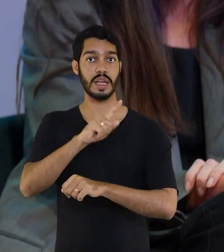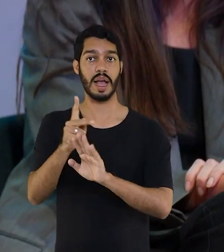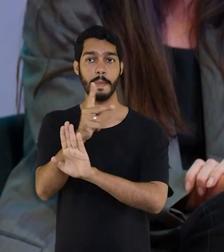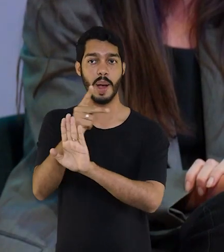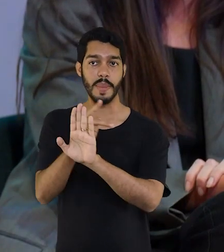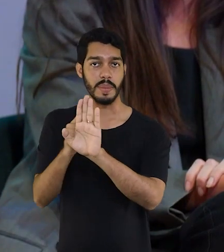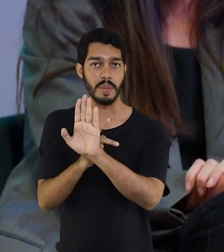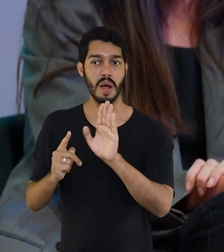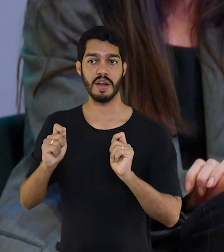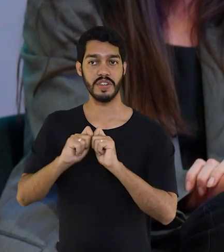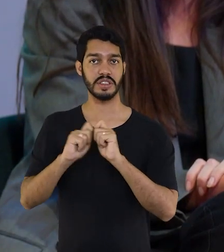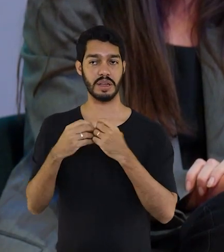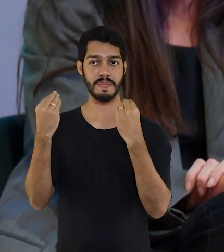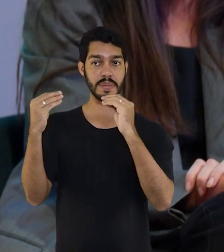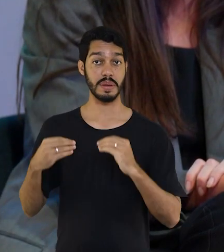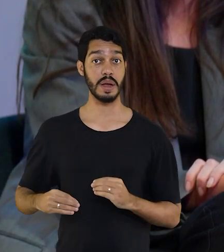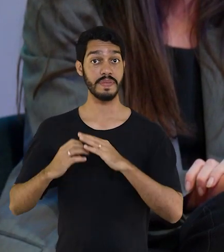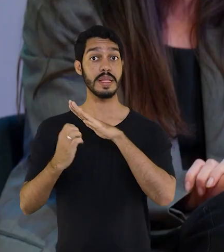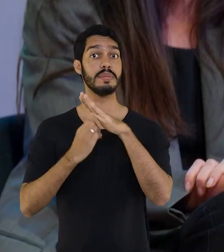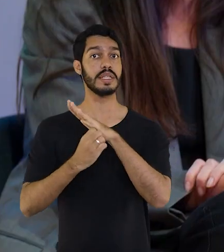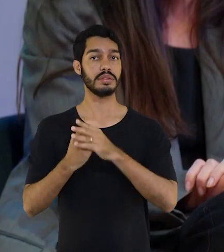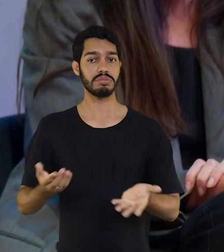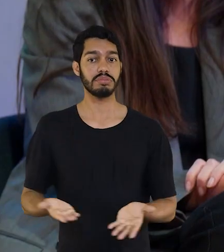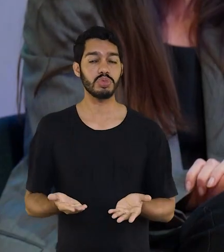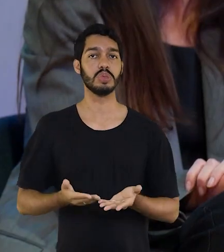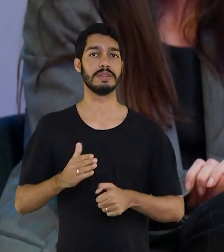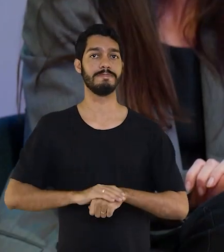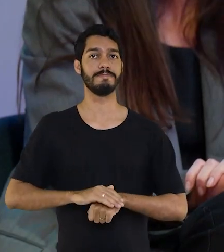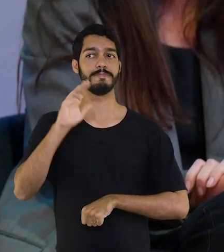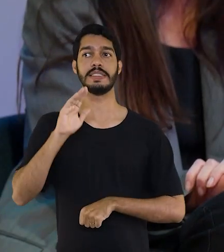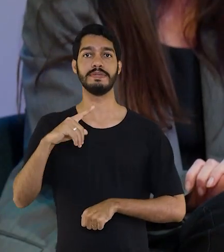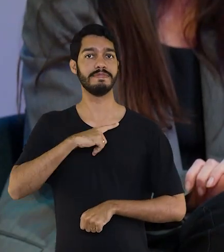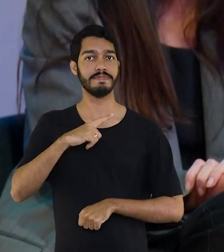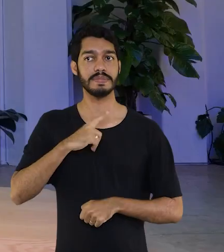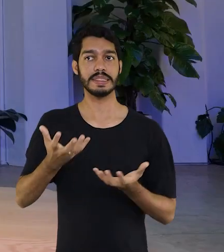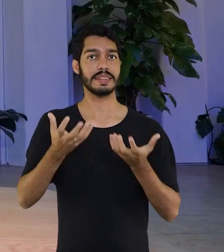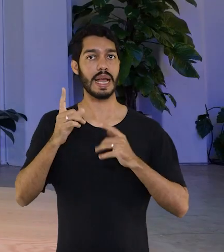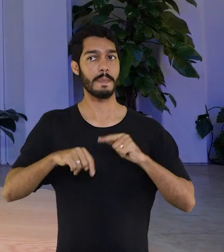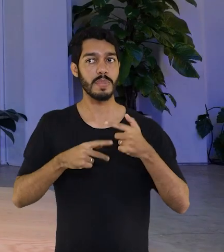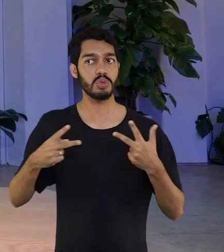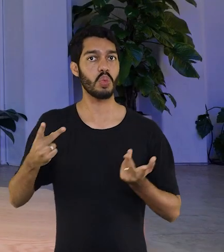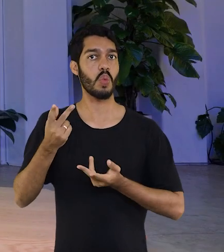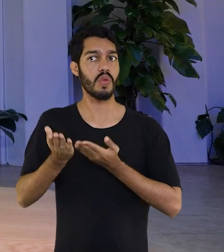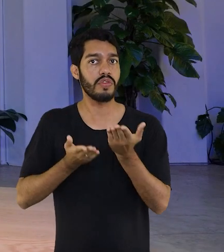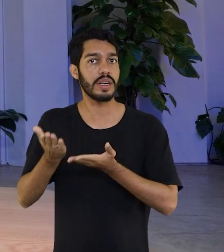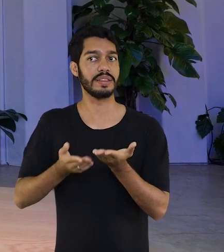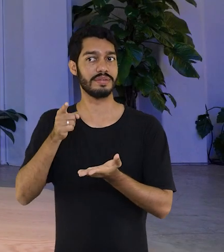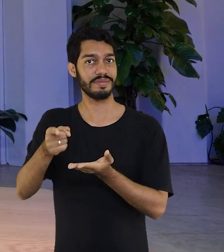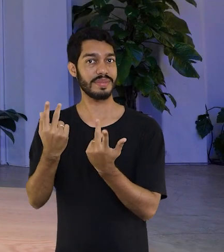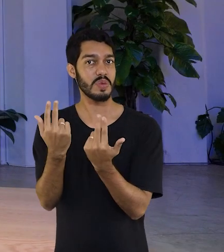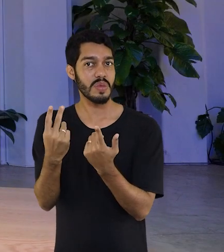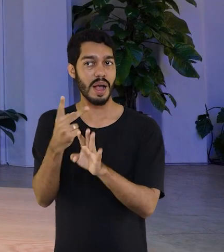você rapidinho consegue prototipar alguma coisa, mostrar para o cliente. Cara, a quantidade de empresa que existe e vende sem antes o